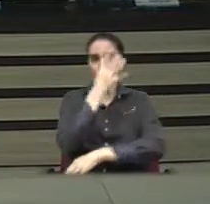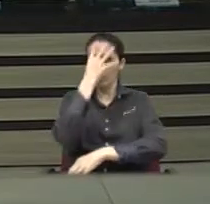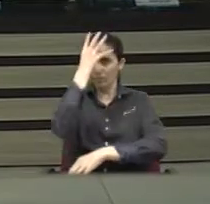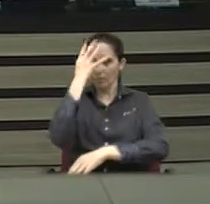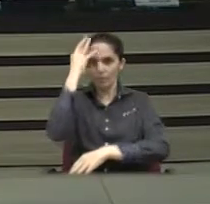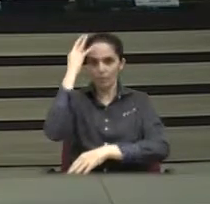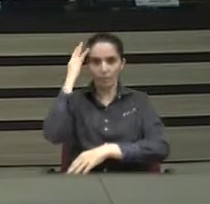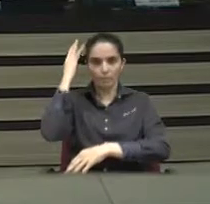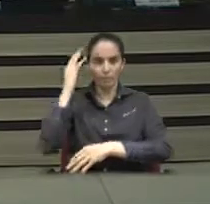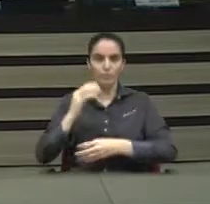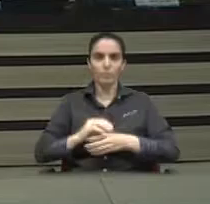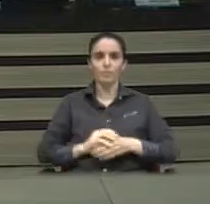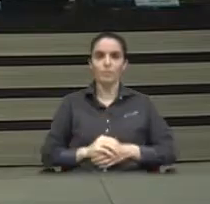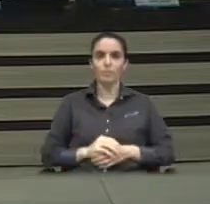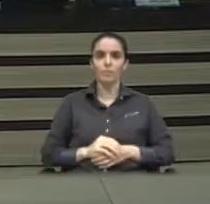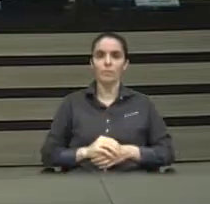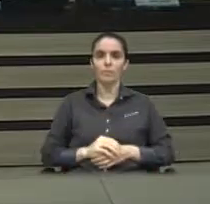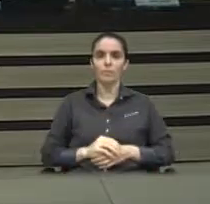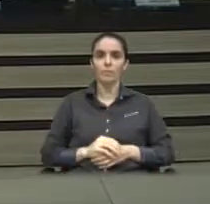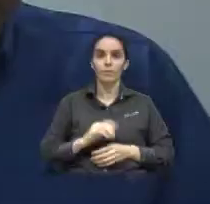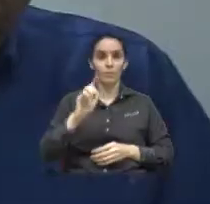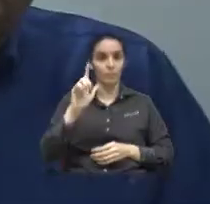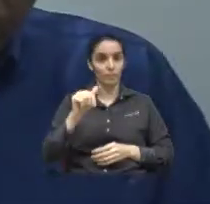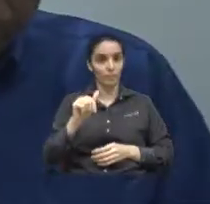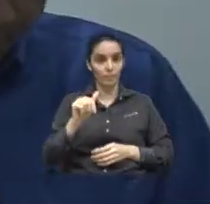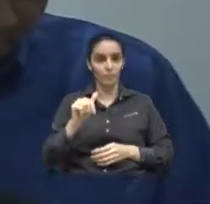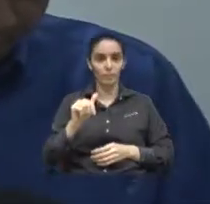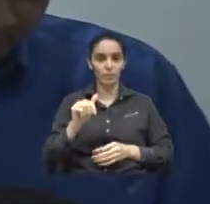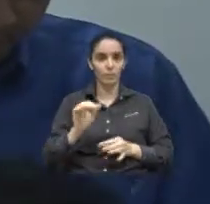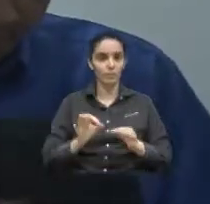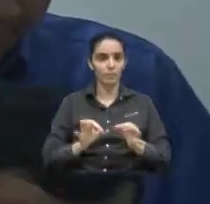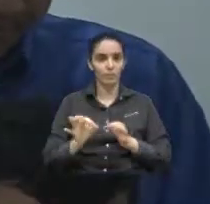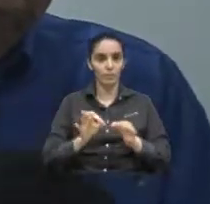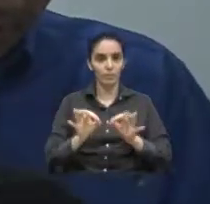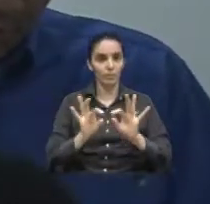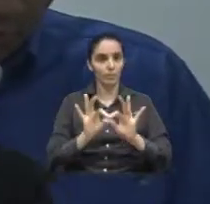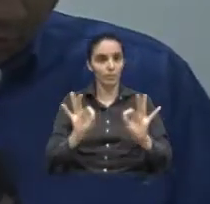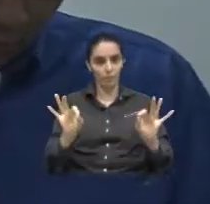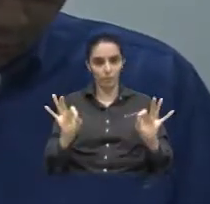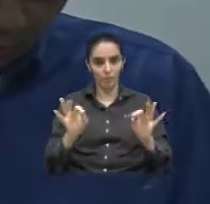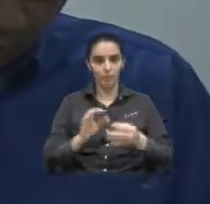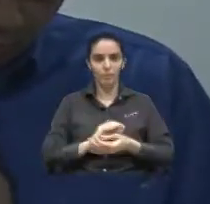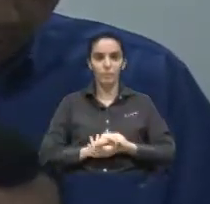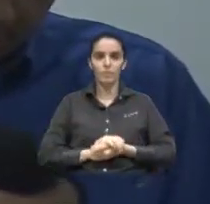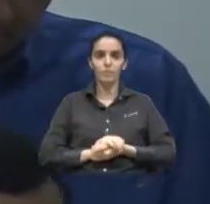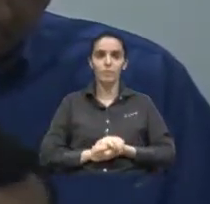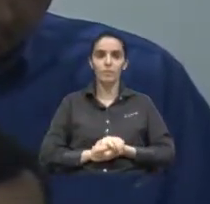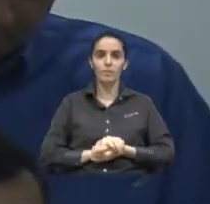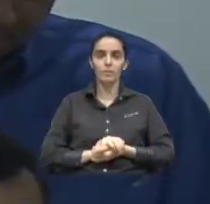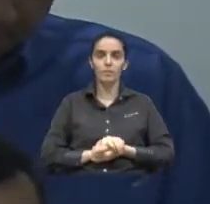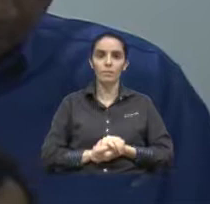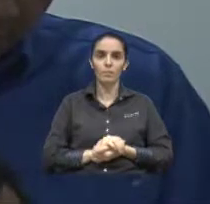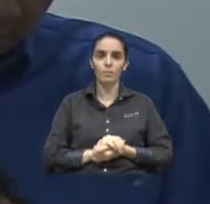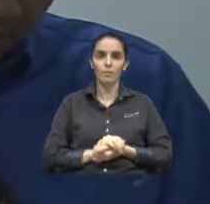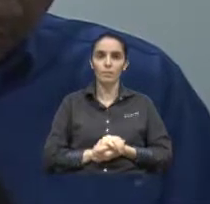da mesma forma dos demais, não é um projeto polêmico. Ocorre